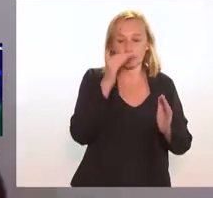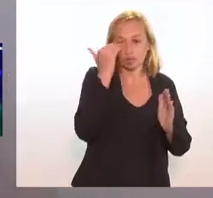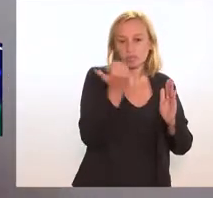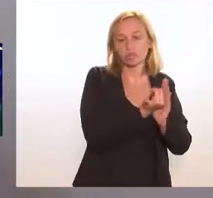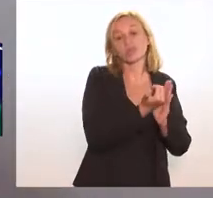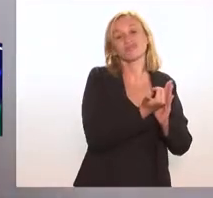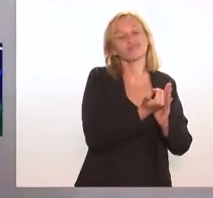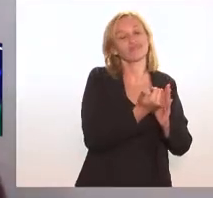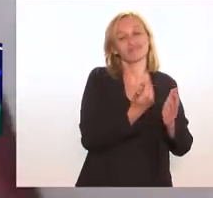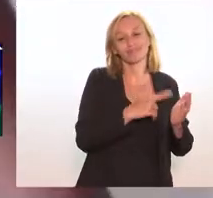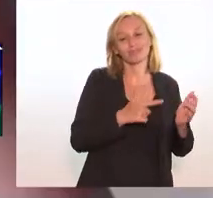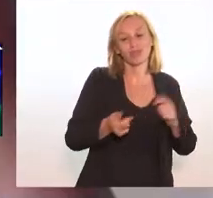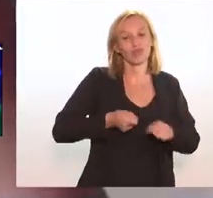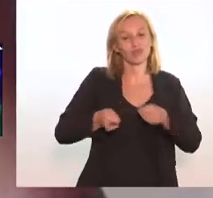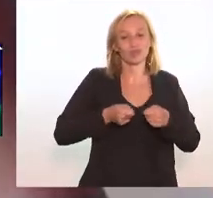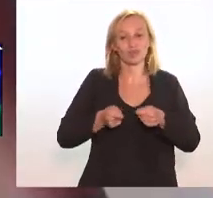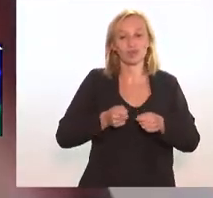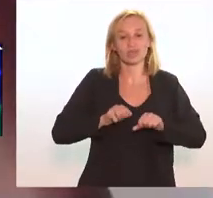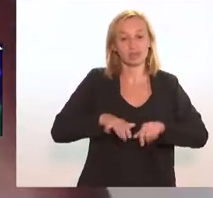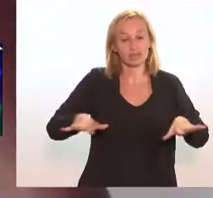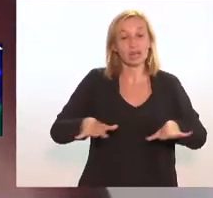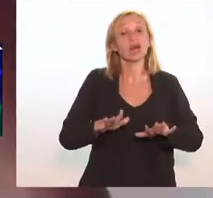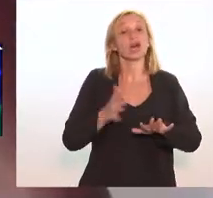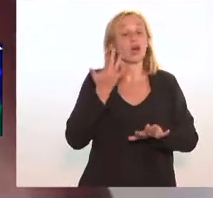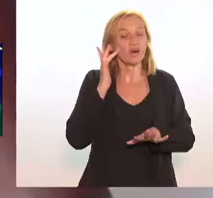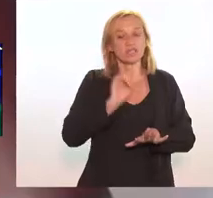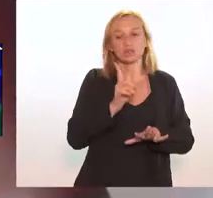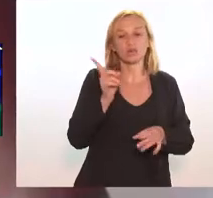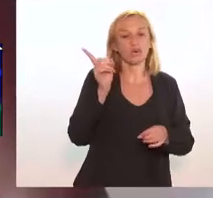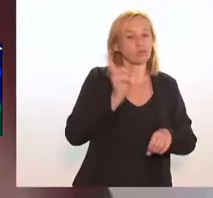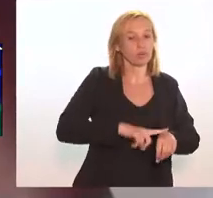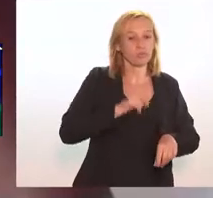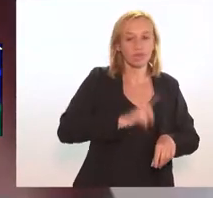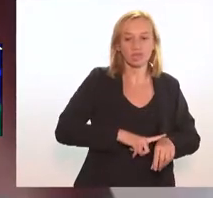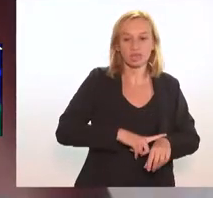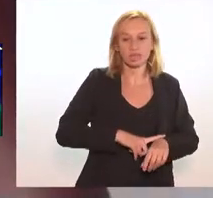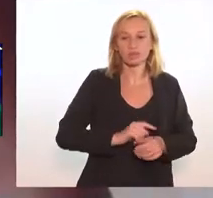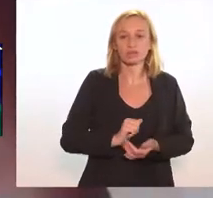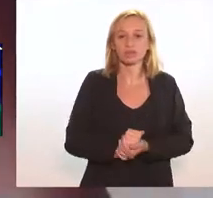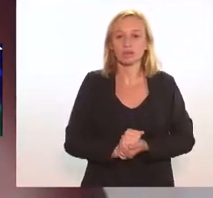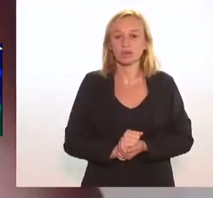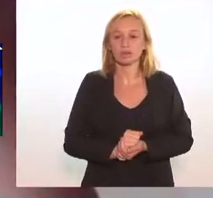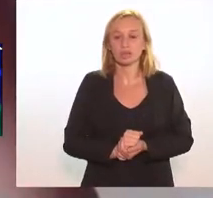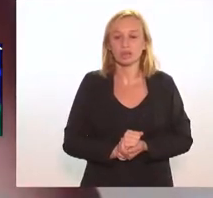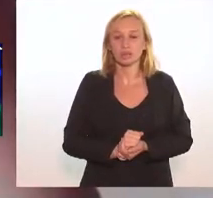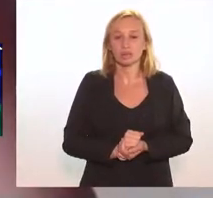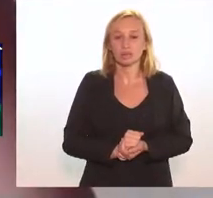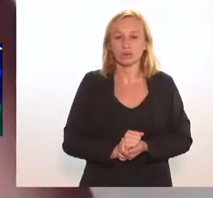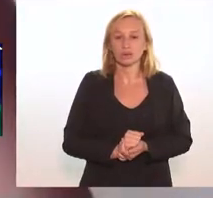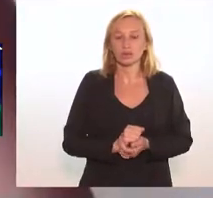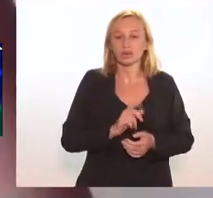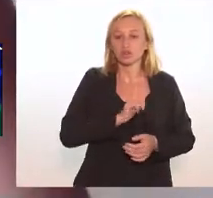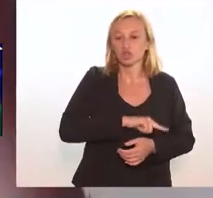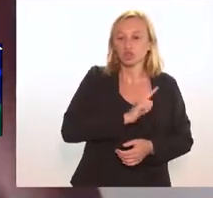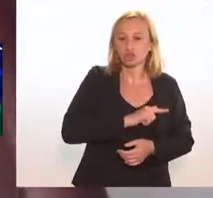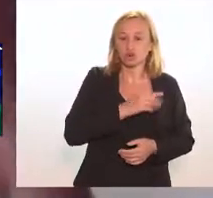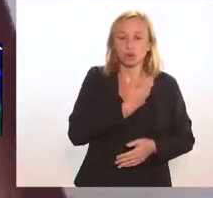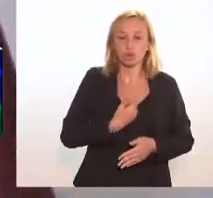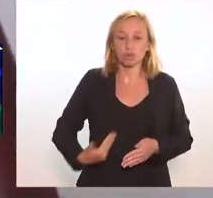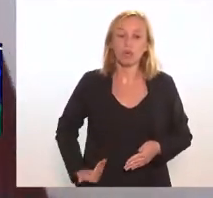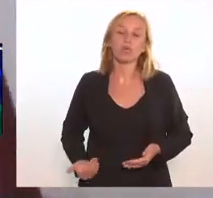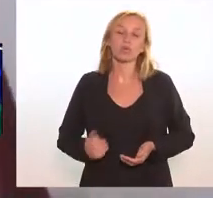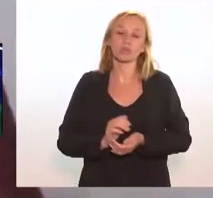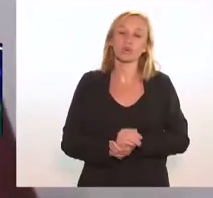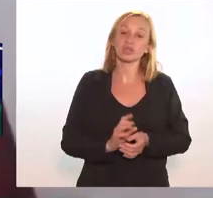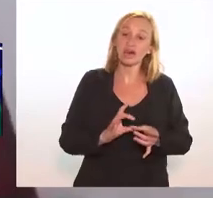da pandemia do coronavírus. Eu acho que não é o momento que um gestor público pode se